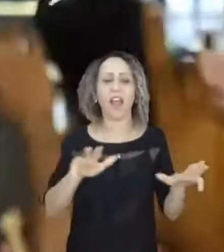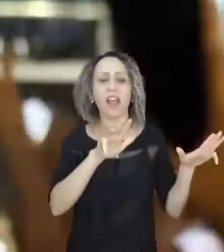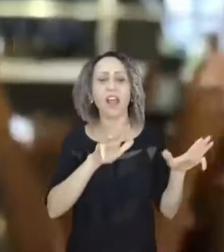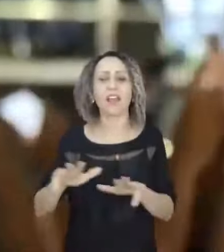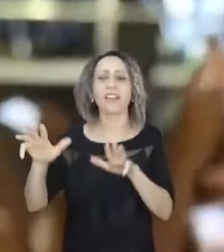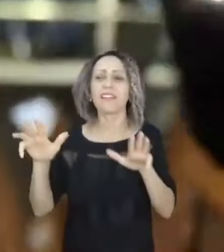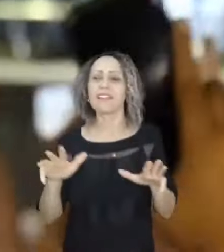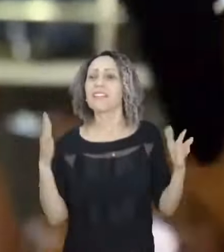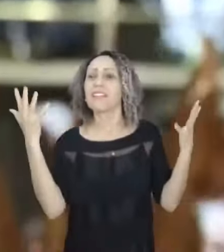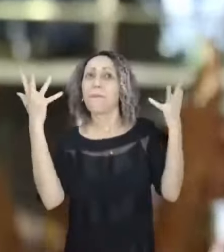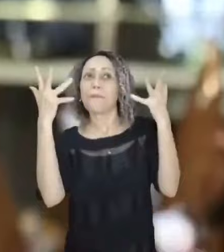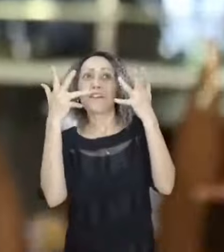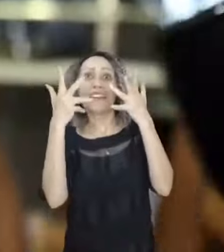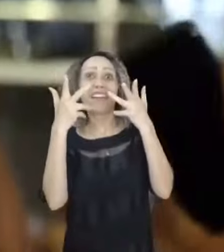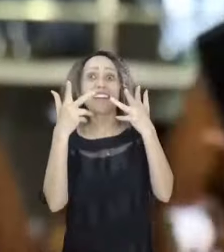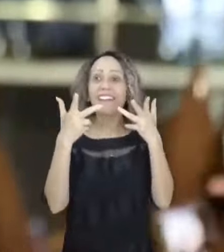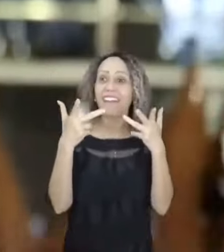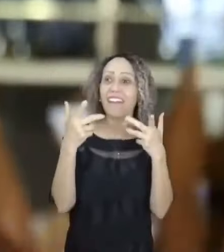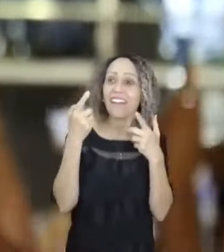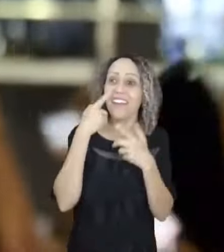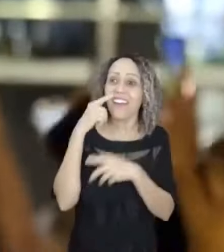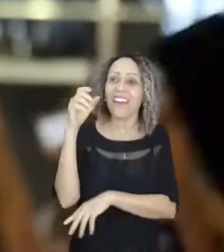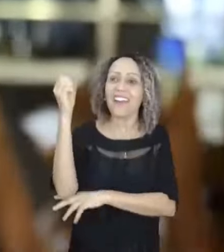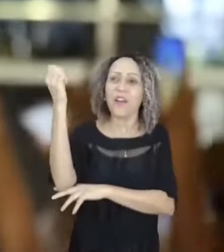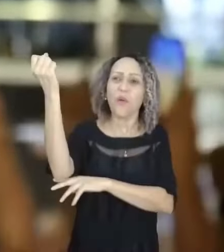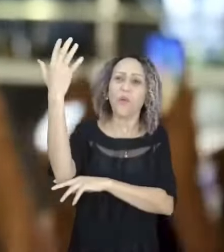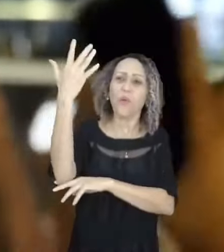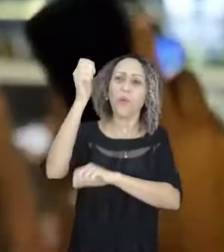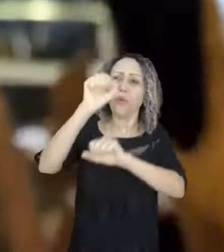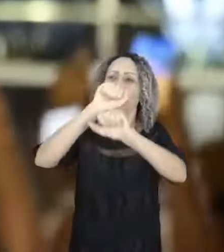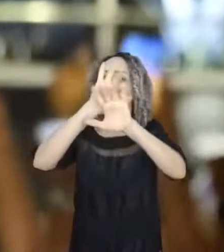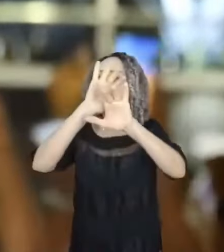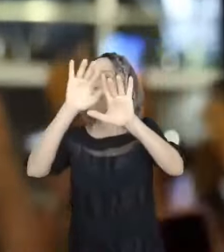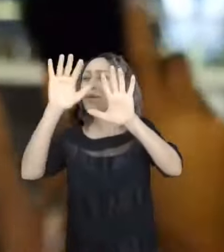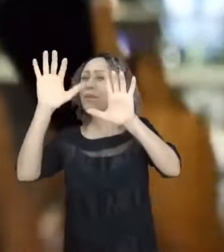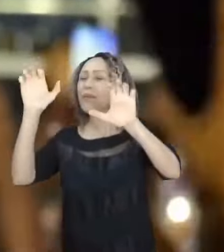Tá bonito. Tá bonito.